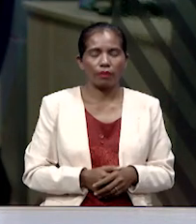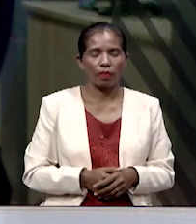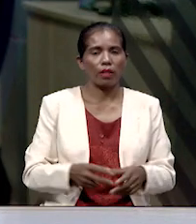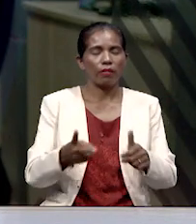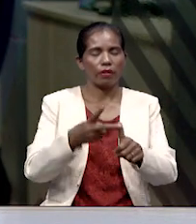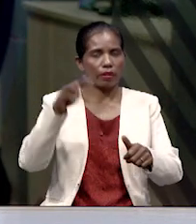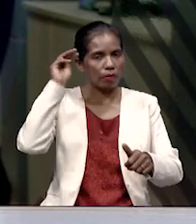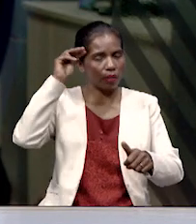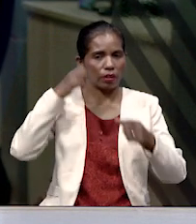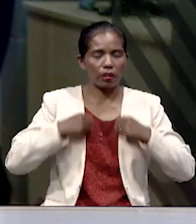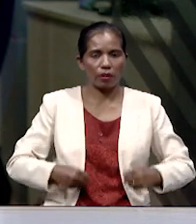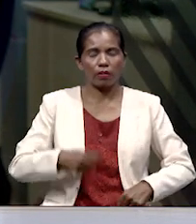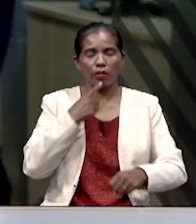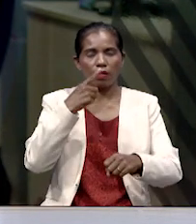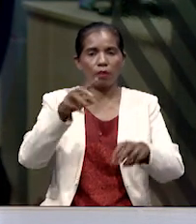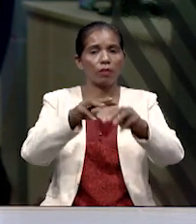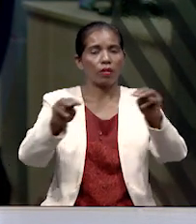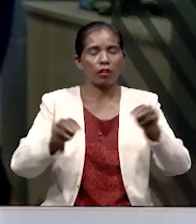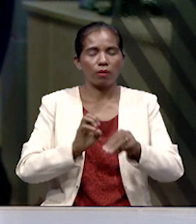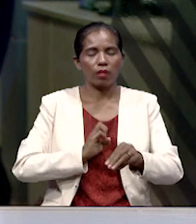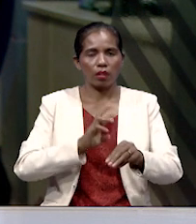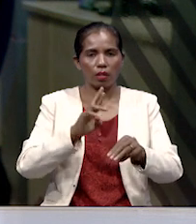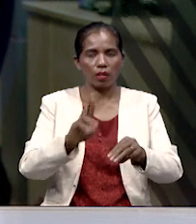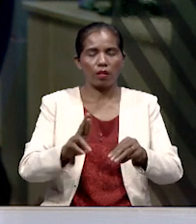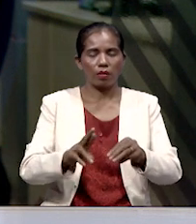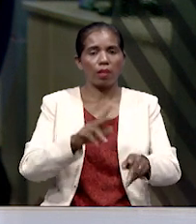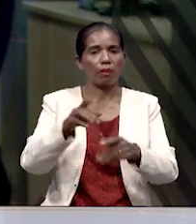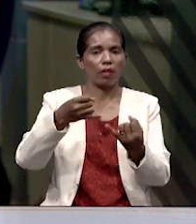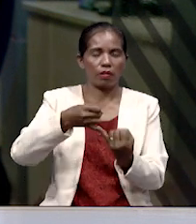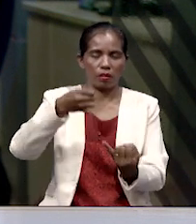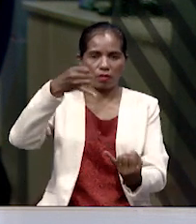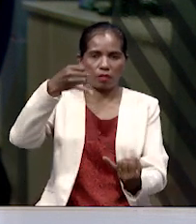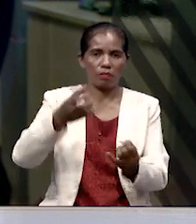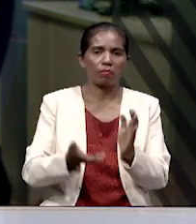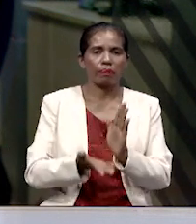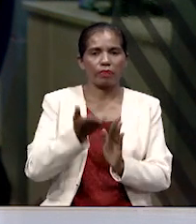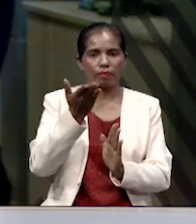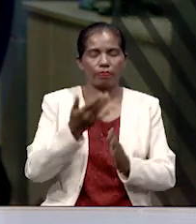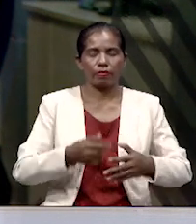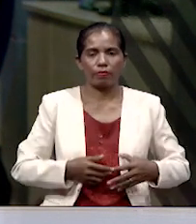Vice Ministro Saudi HTT, Munisiper Mera Tasama Nutrição AS.